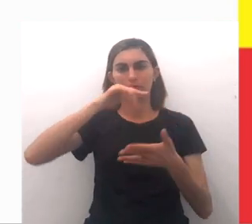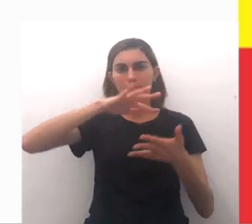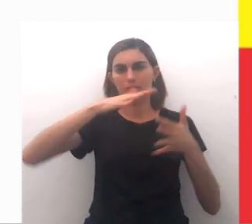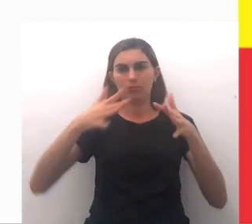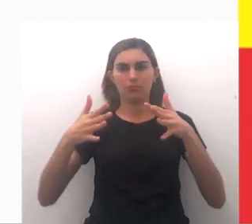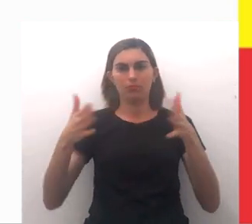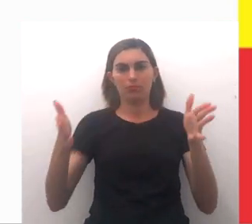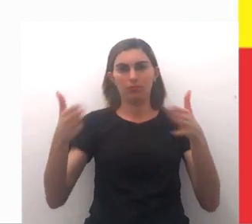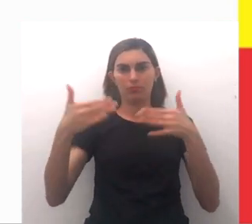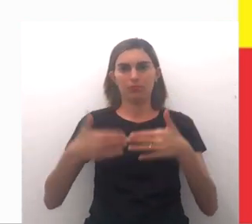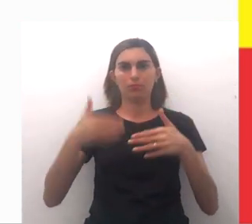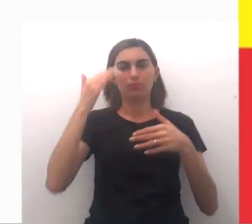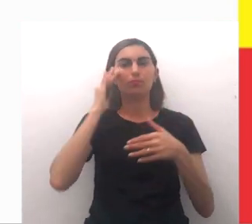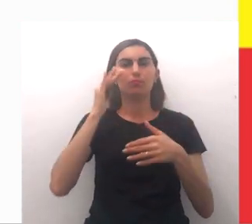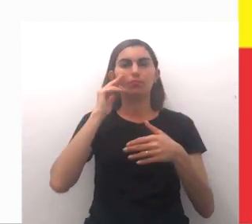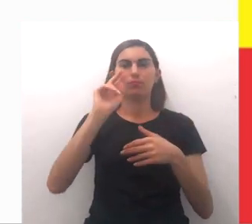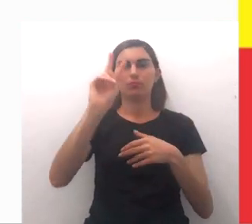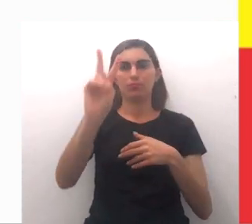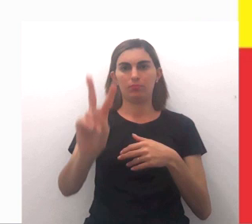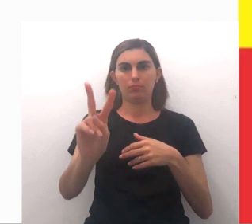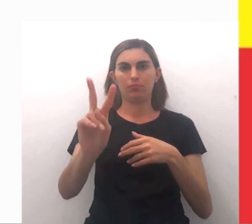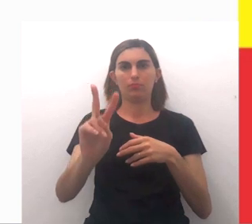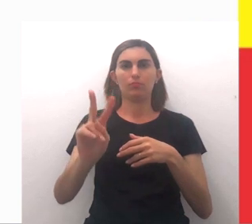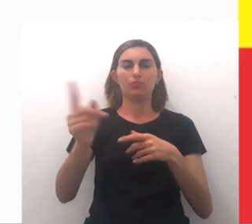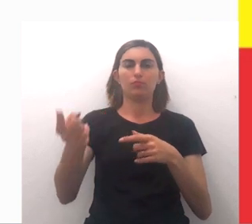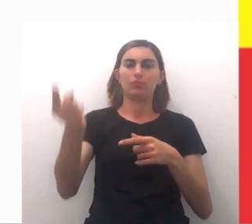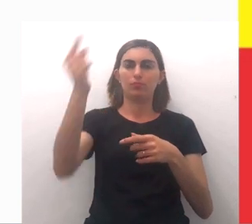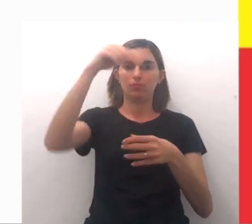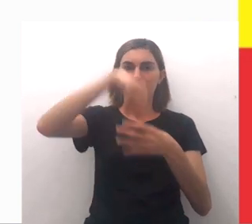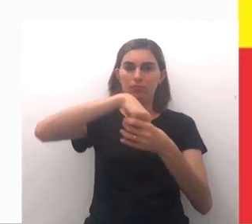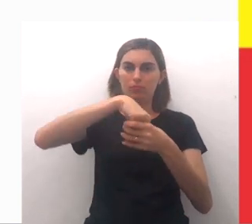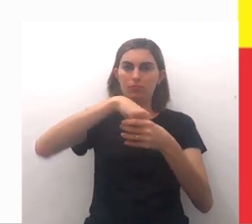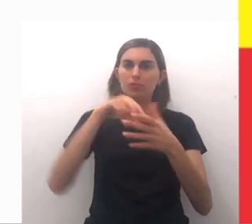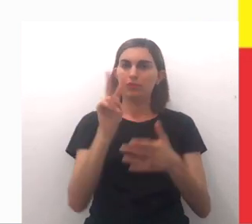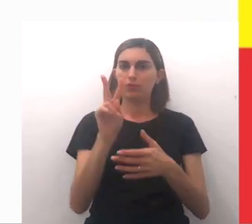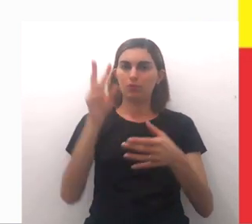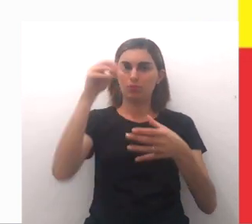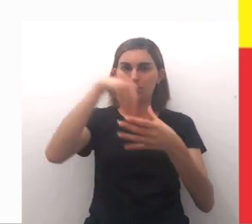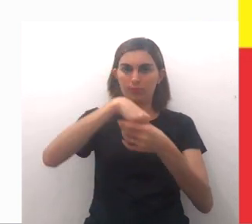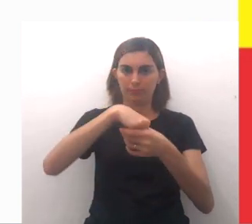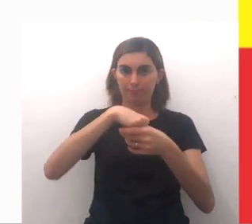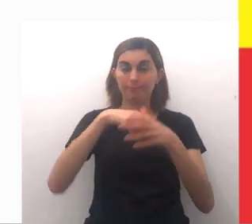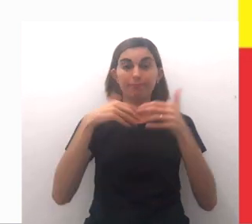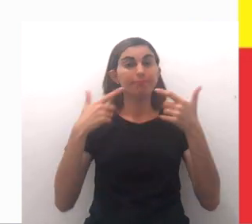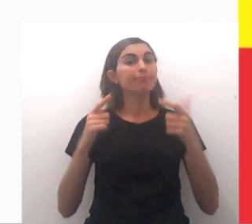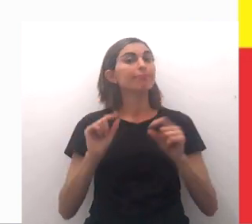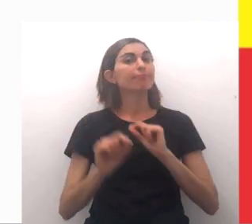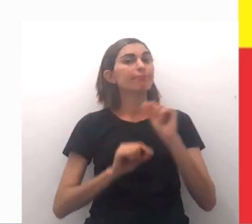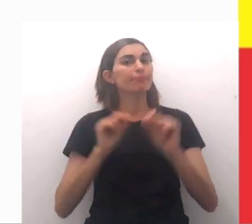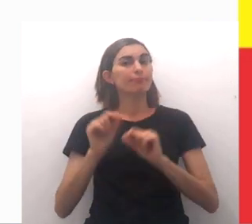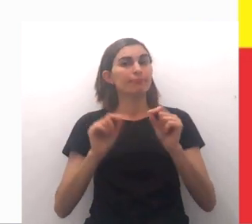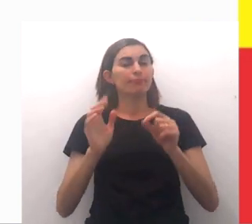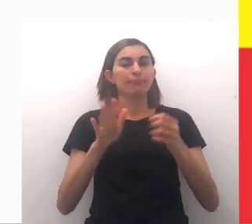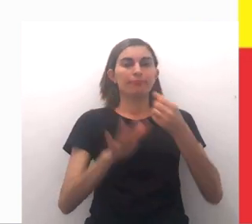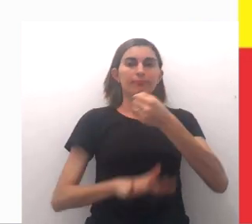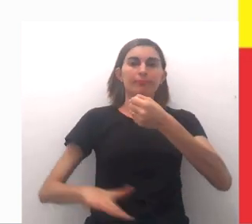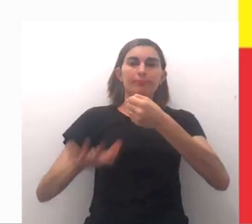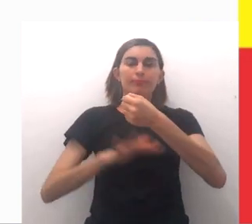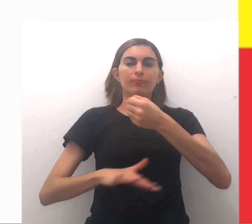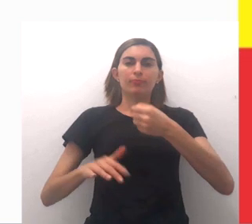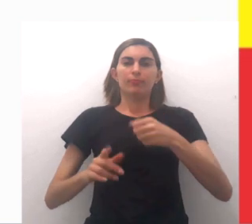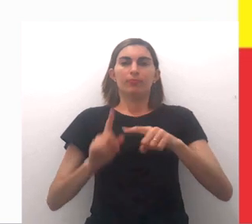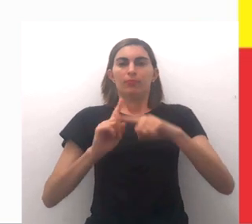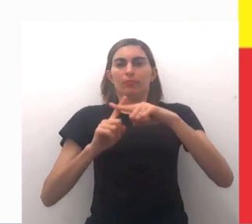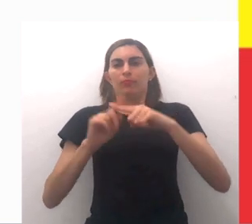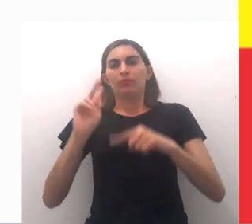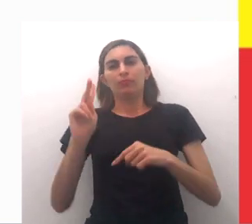e iremos entender o volume. Então, que é essa parte de dentro. Beleza. Onde vai ser a área da base vezes a altura. Então,